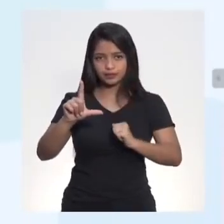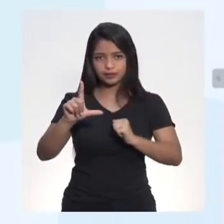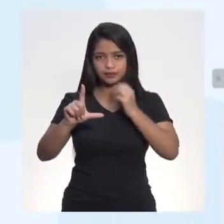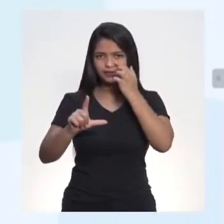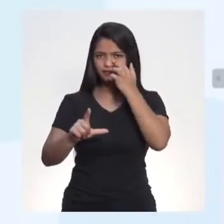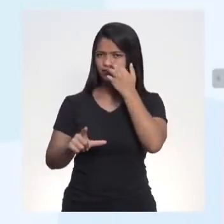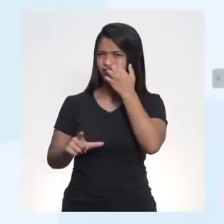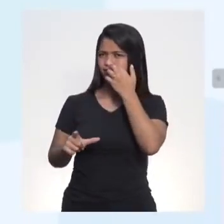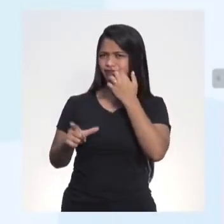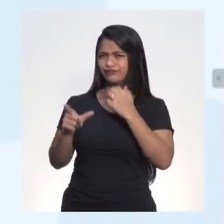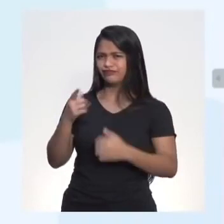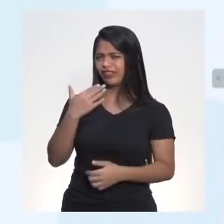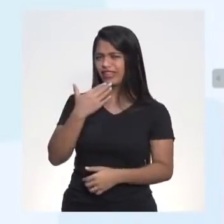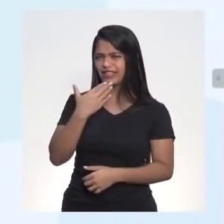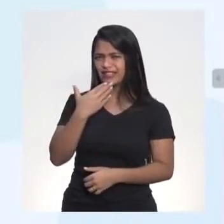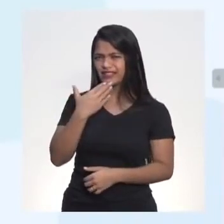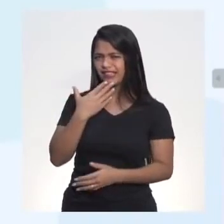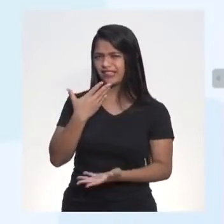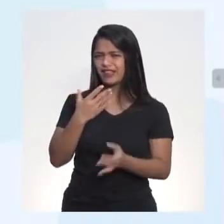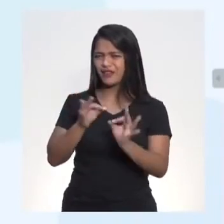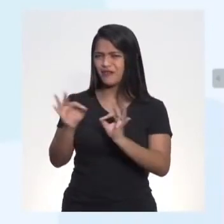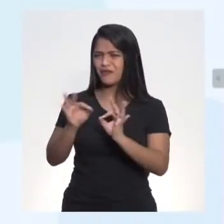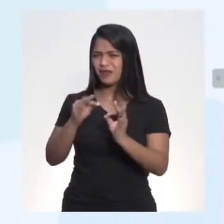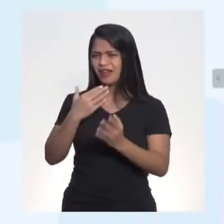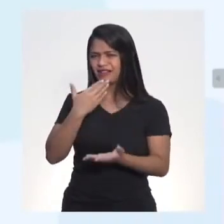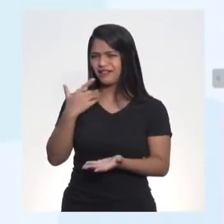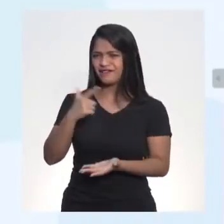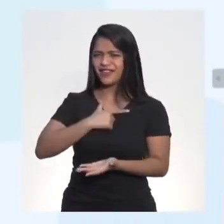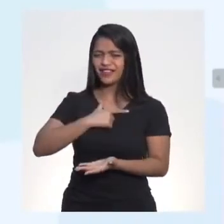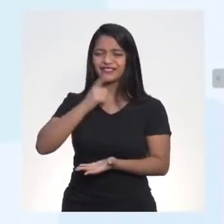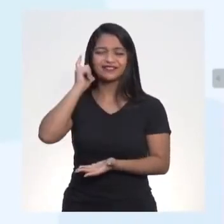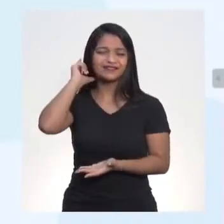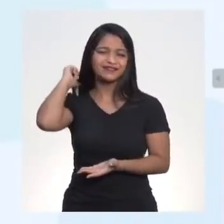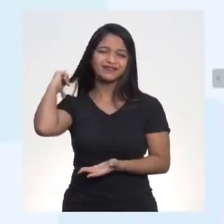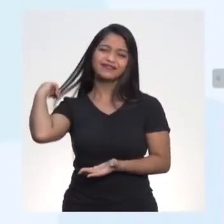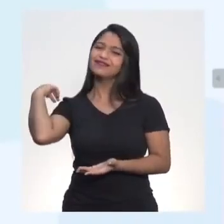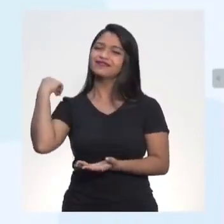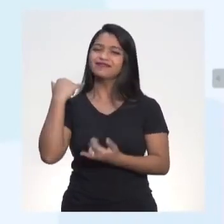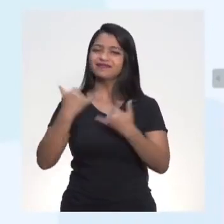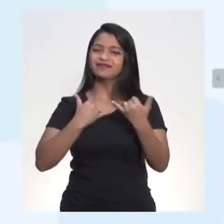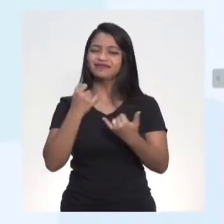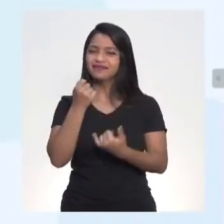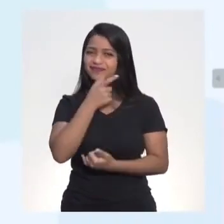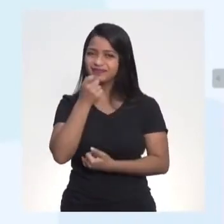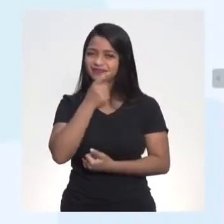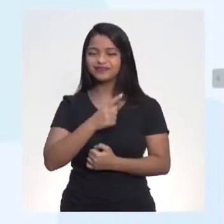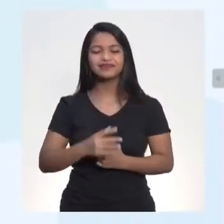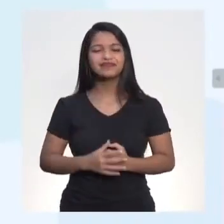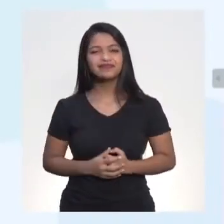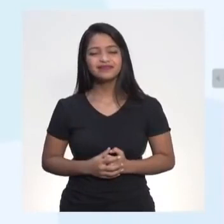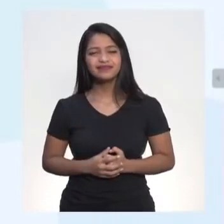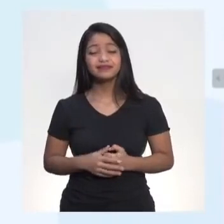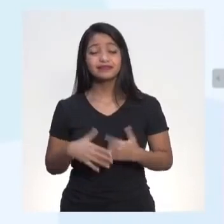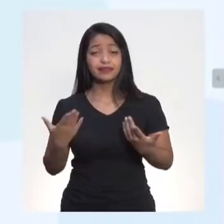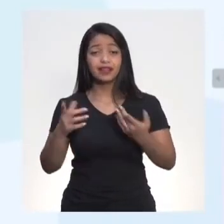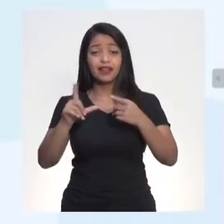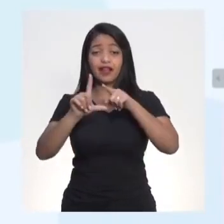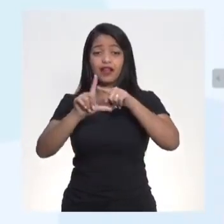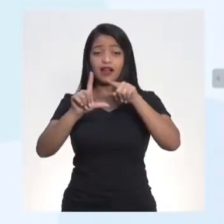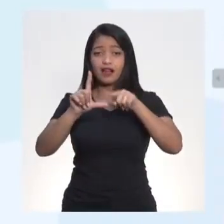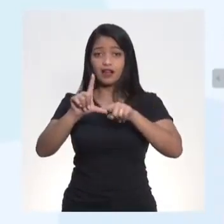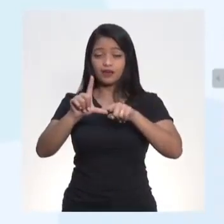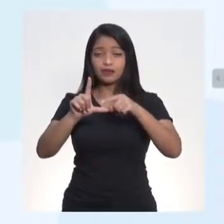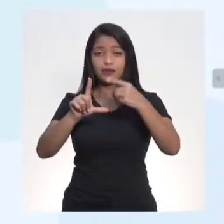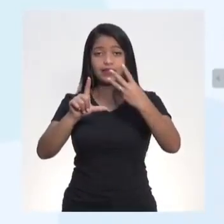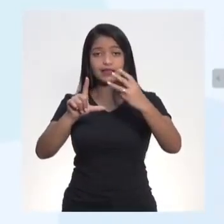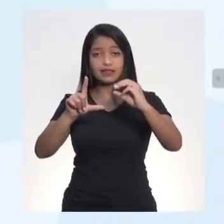meio feio, ficou, né? Ficou bem feio. Mas, então, o ângulo C é 30 graus. Se ele é oposto pelo vértice, né,